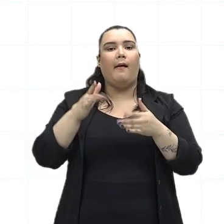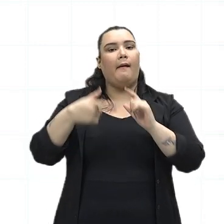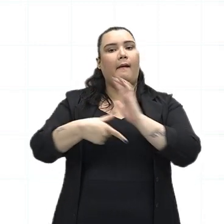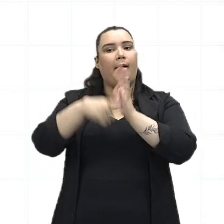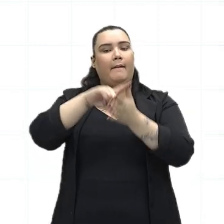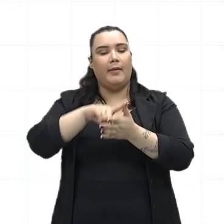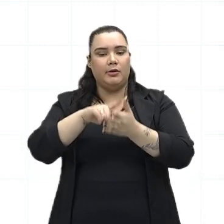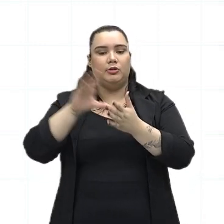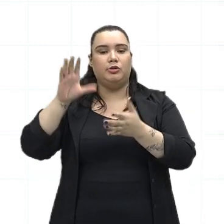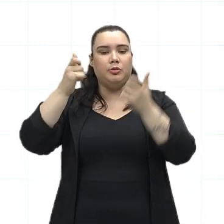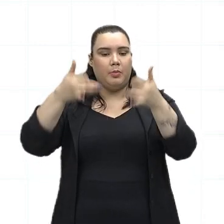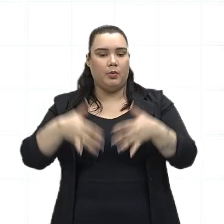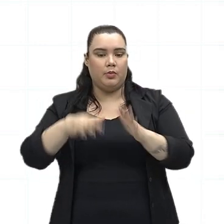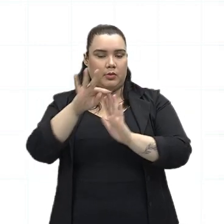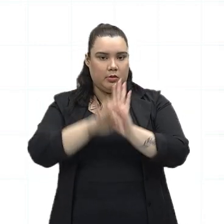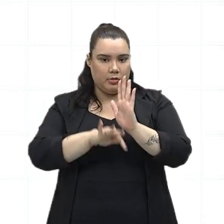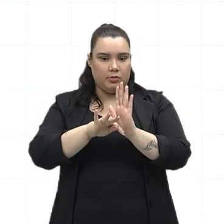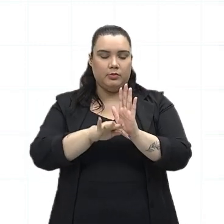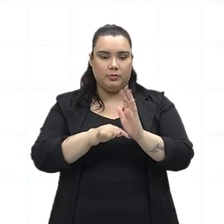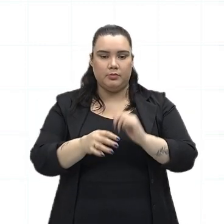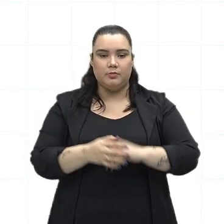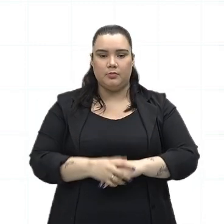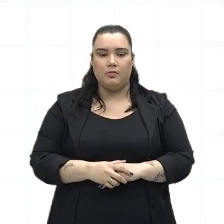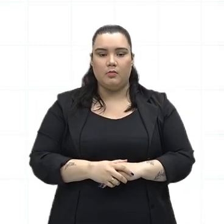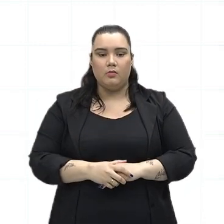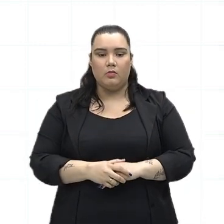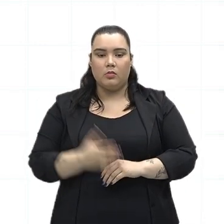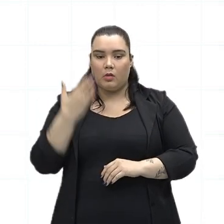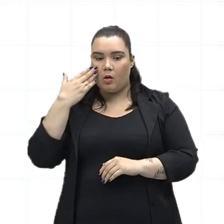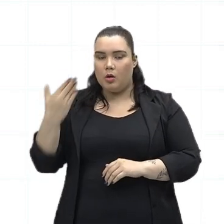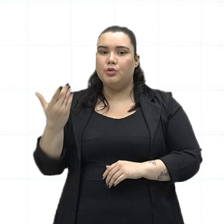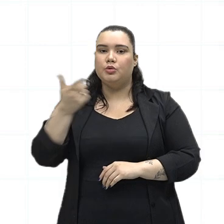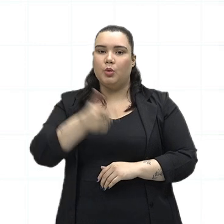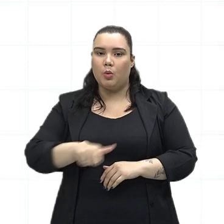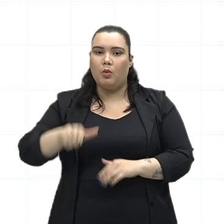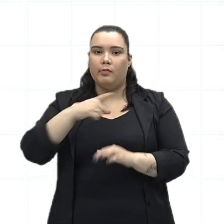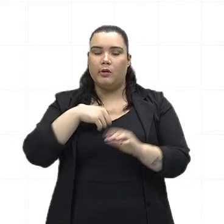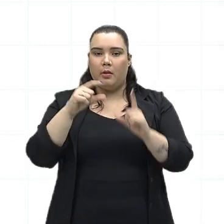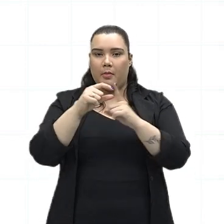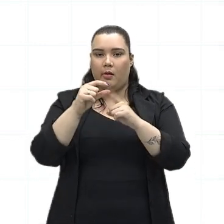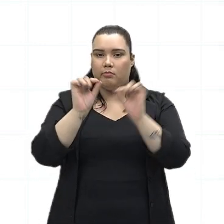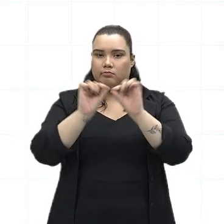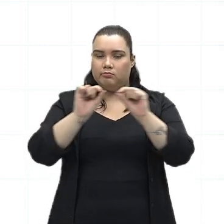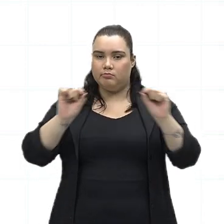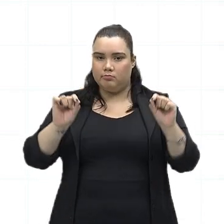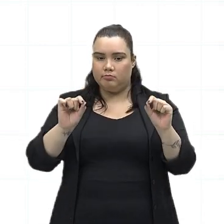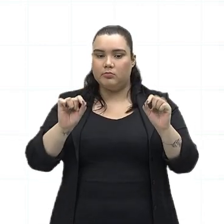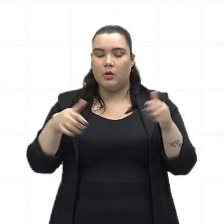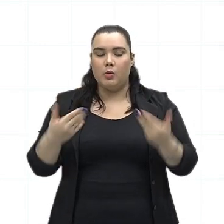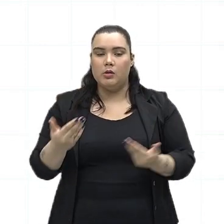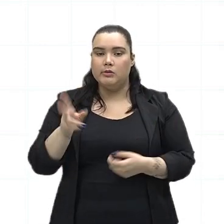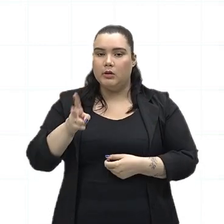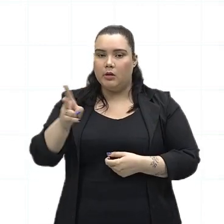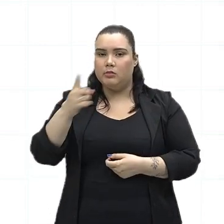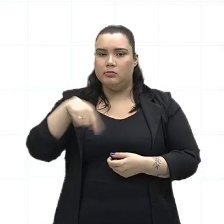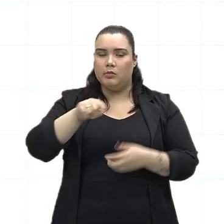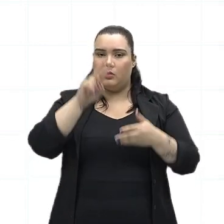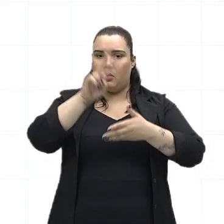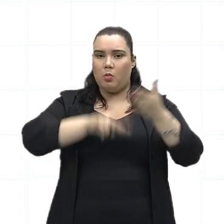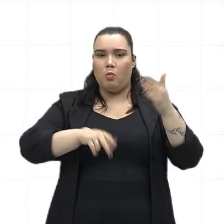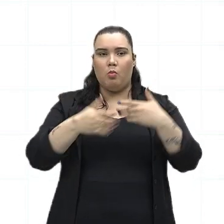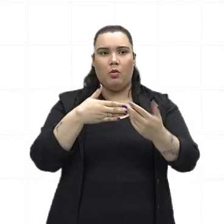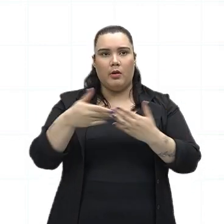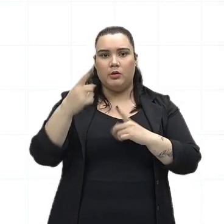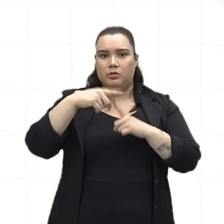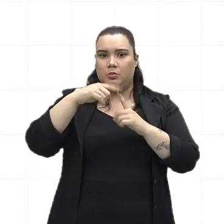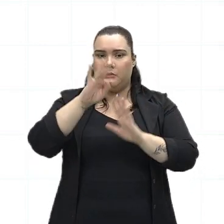Vamos lá, analisando todo o texto, sublinhado, tá bom? Então, todas as vezes que vocês forem ler qualquer texto,